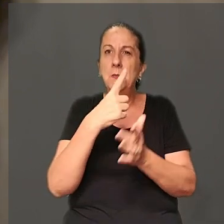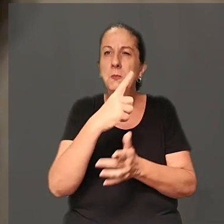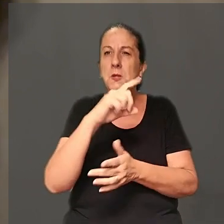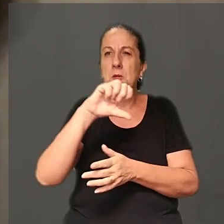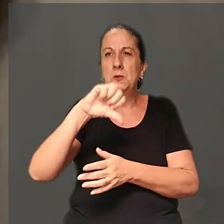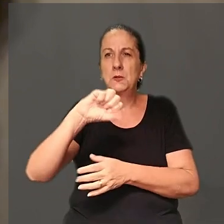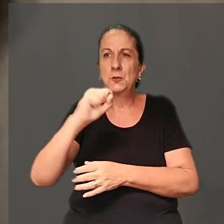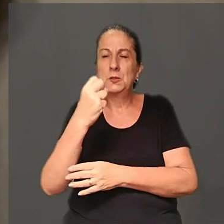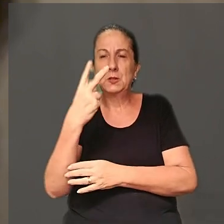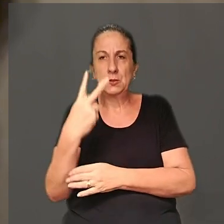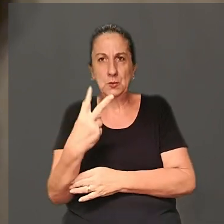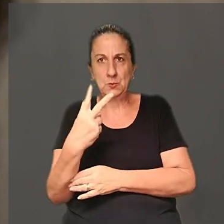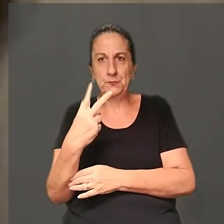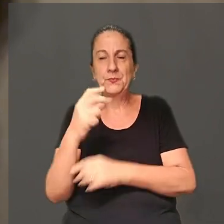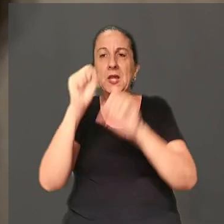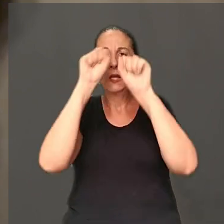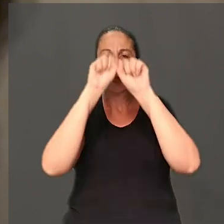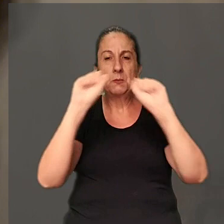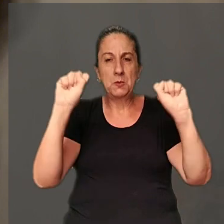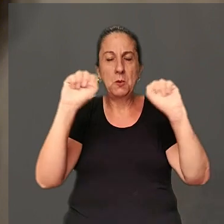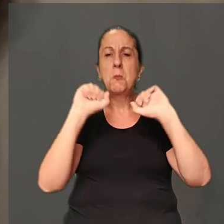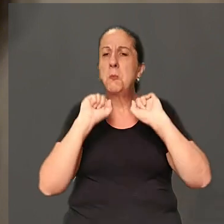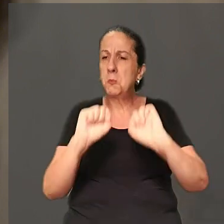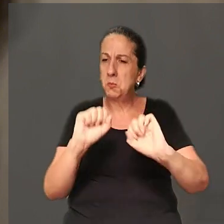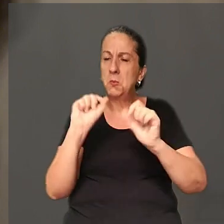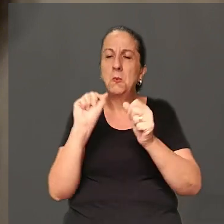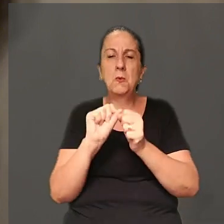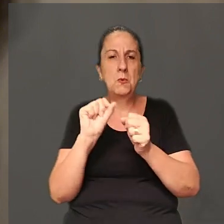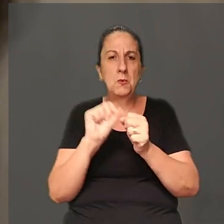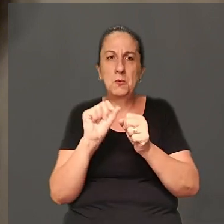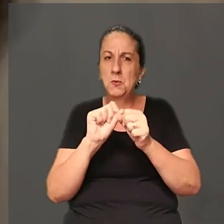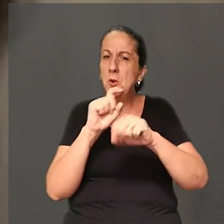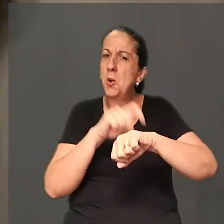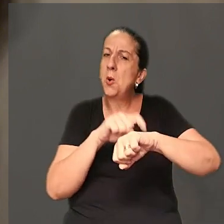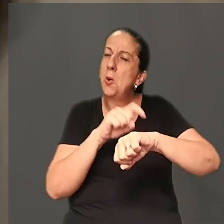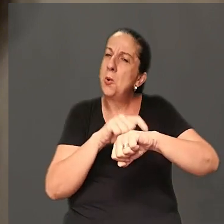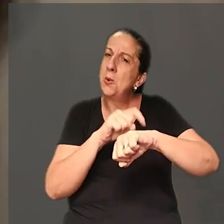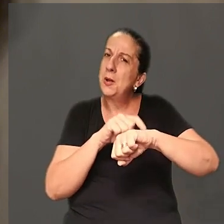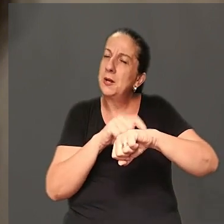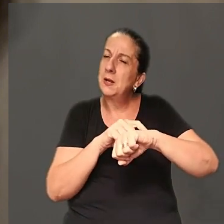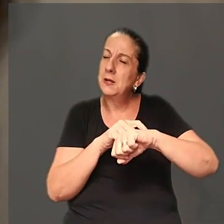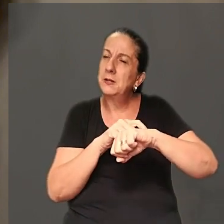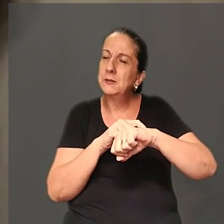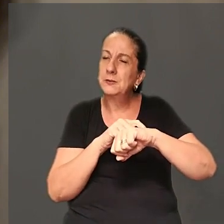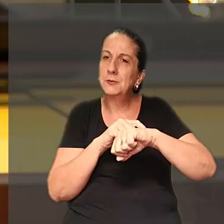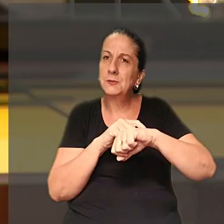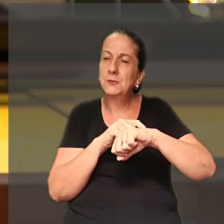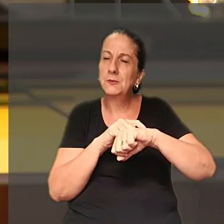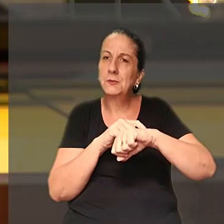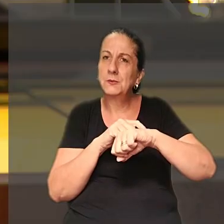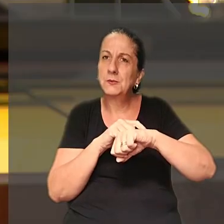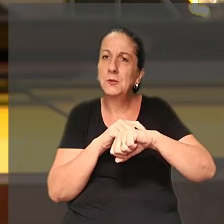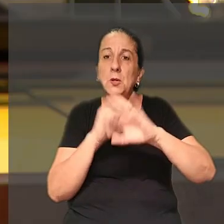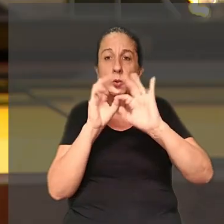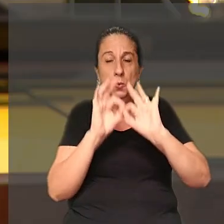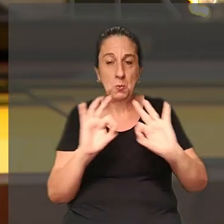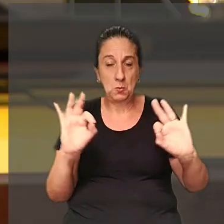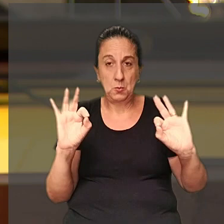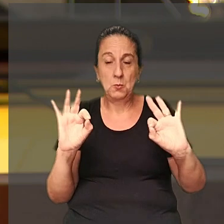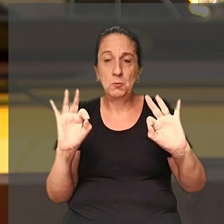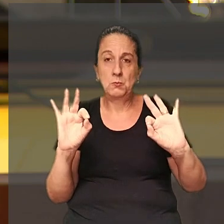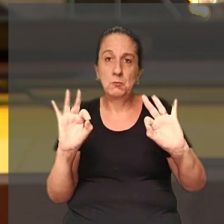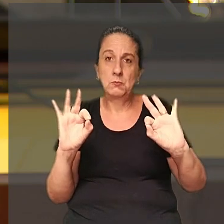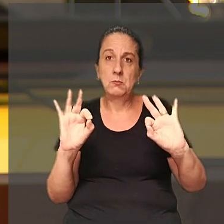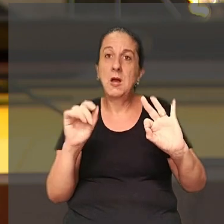até 82, quando terminei o curso. No tribunal, eu podia fazer um horário de expediente